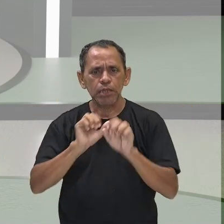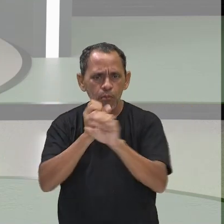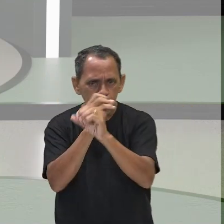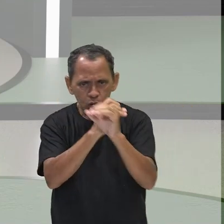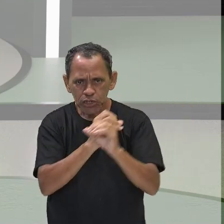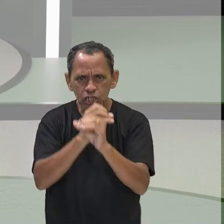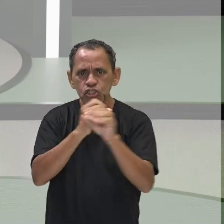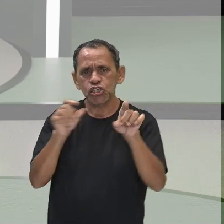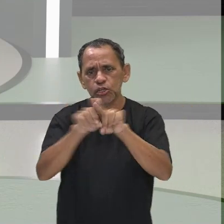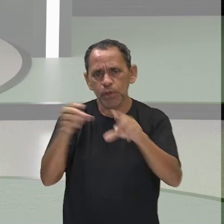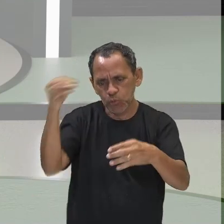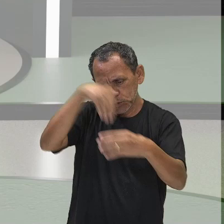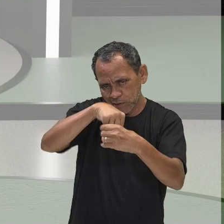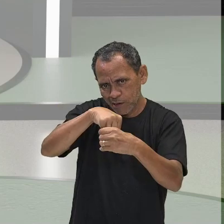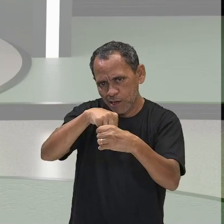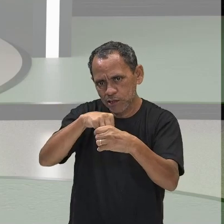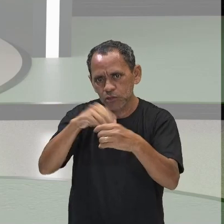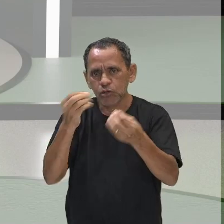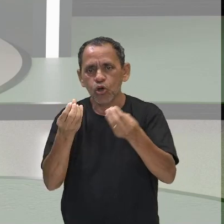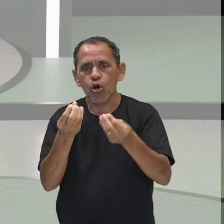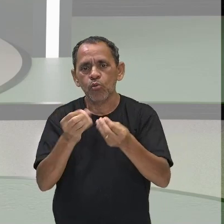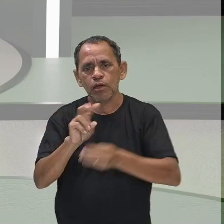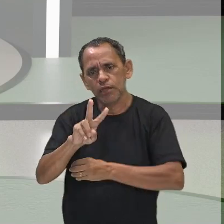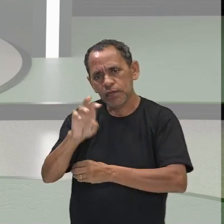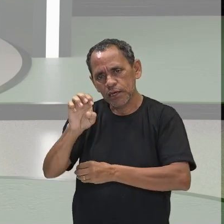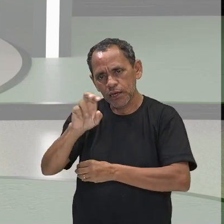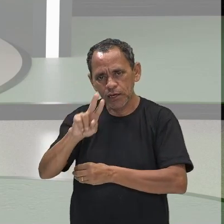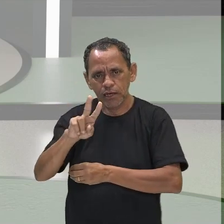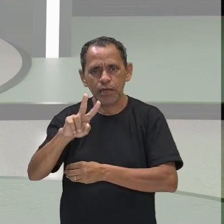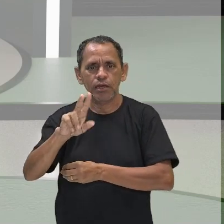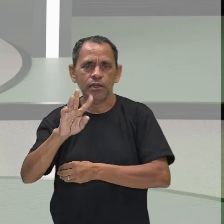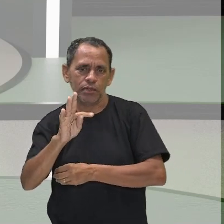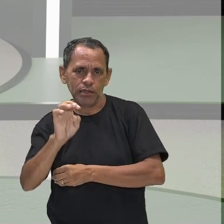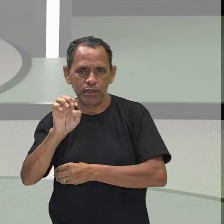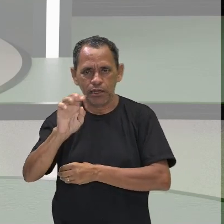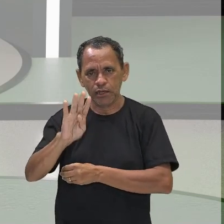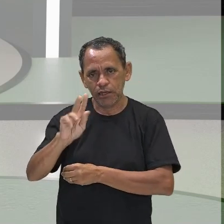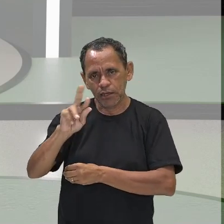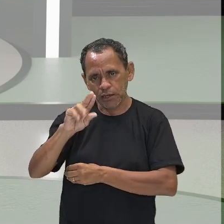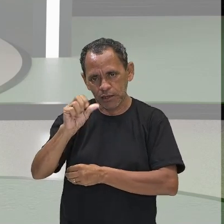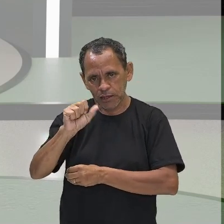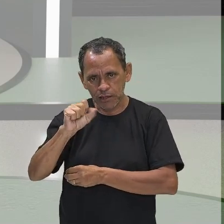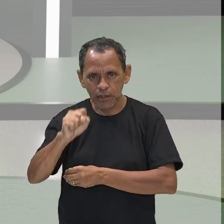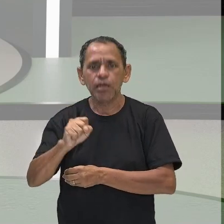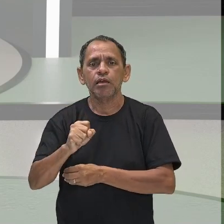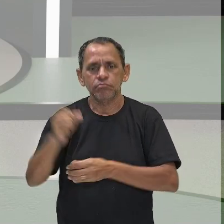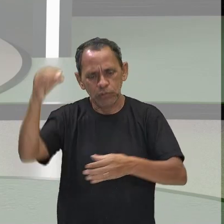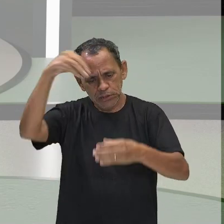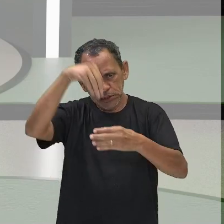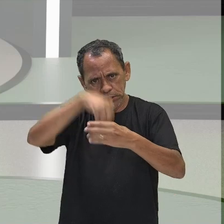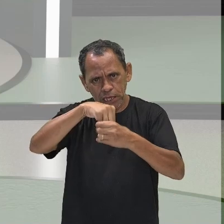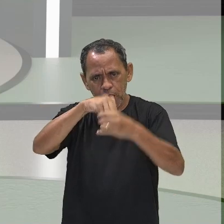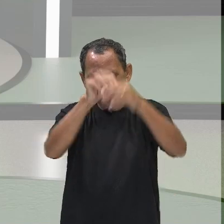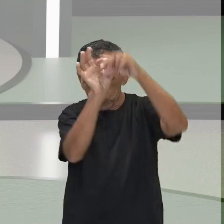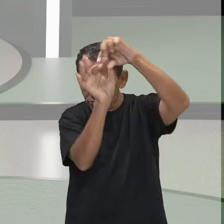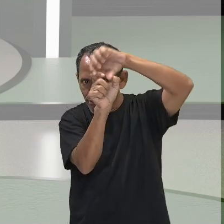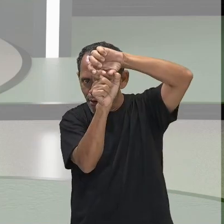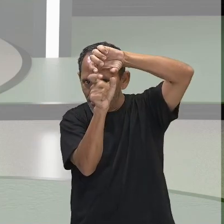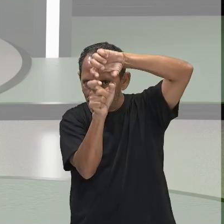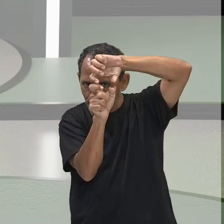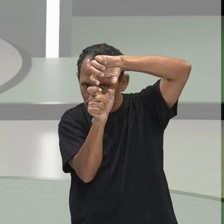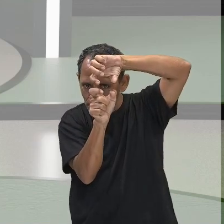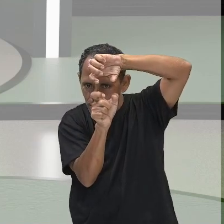dentro aí, olha só, as vértebras, né? Então, ela está interna, né, passando por esse